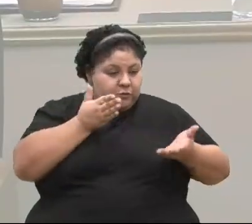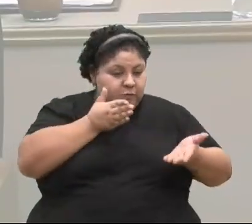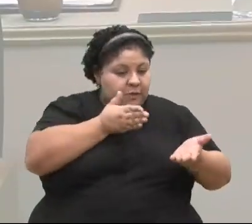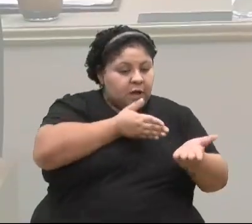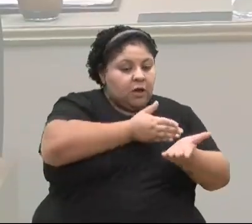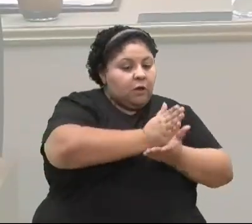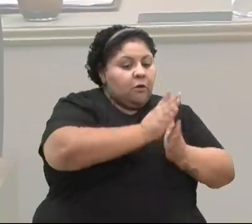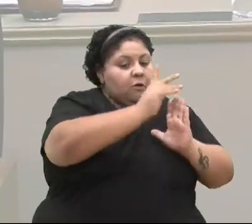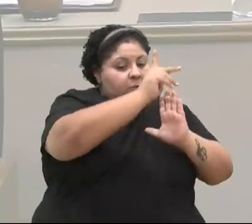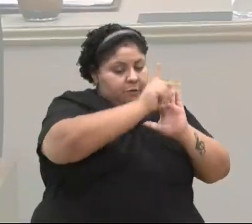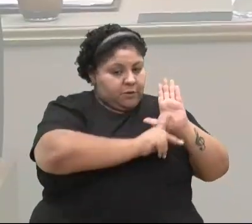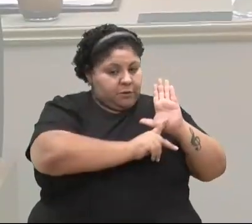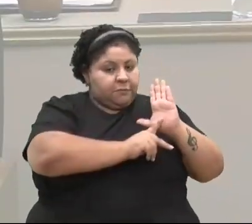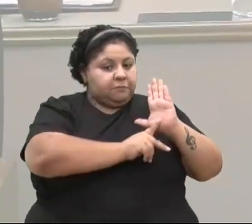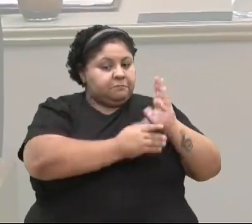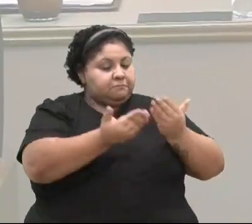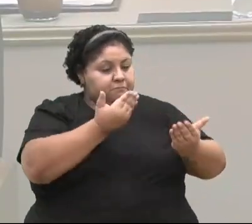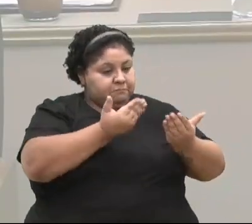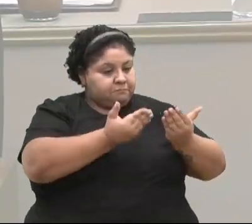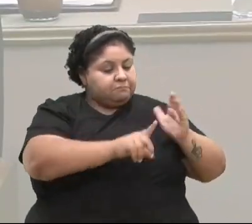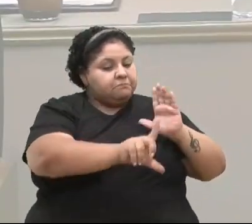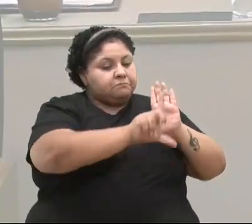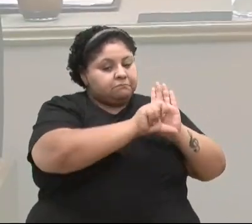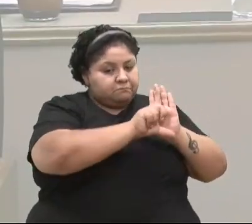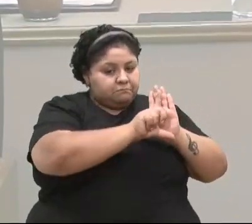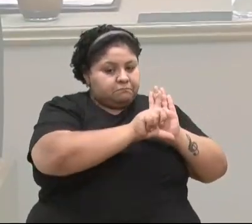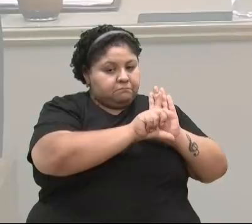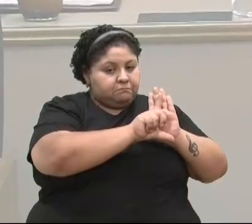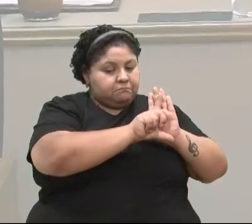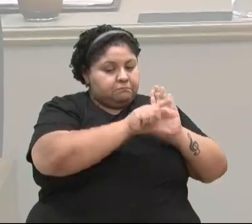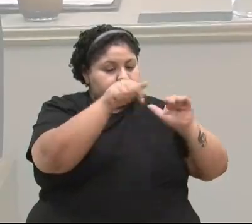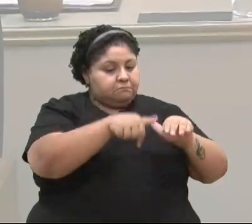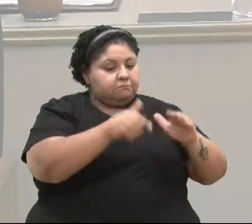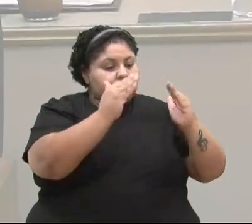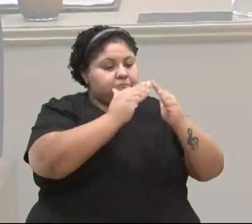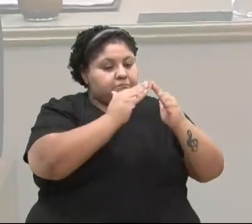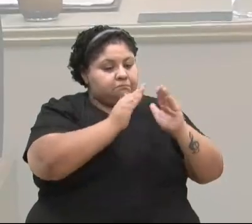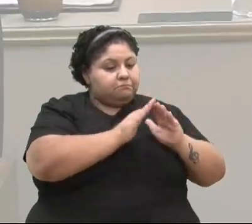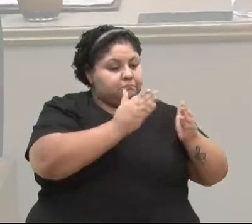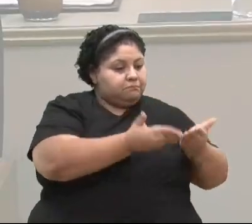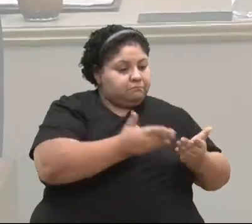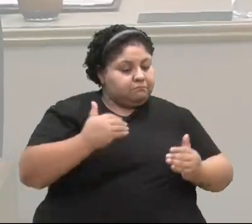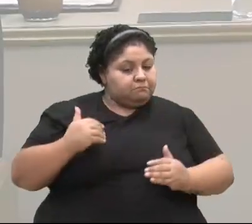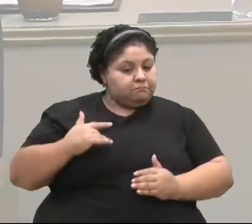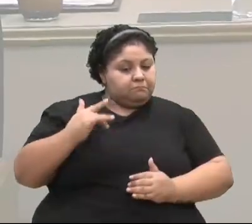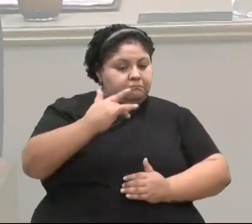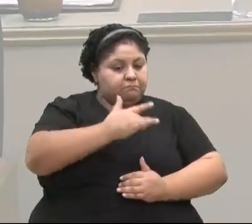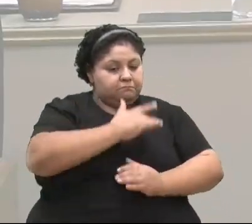Comissão de Constituição e Justiça e Legislação desta Casa, esta Comissão de Saúde e Meio